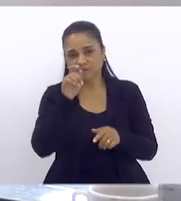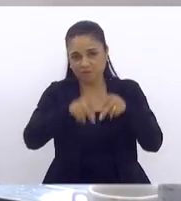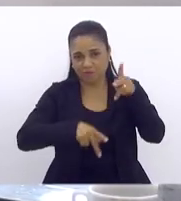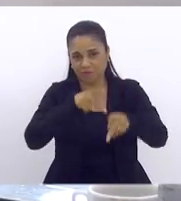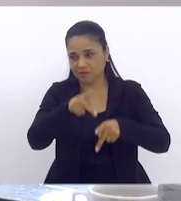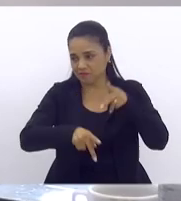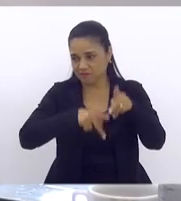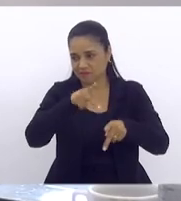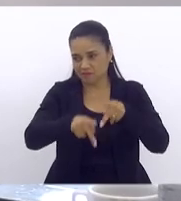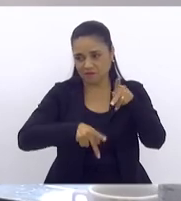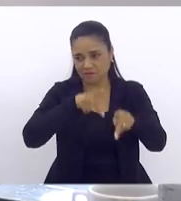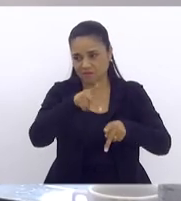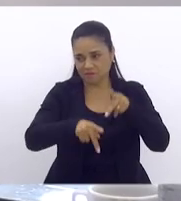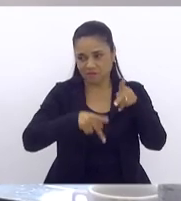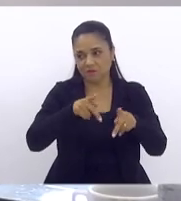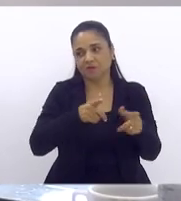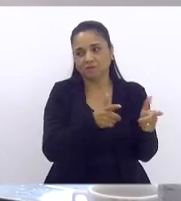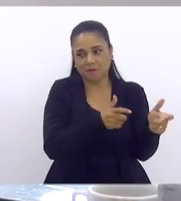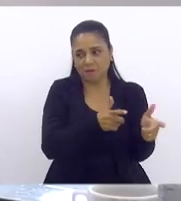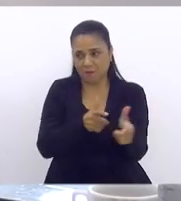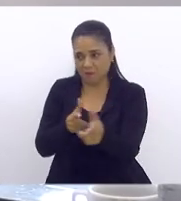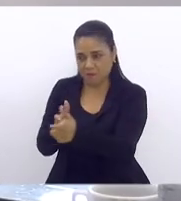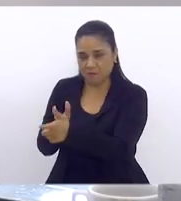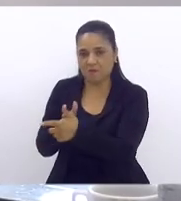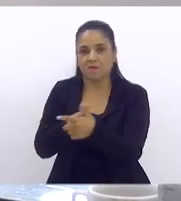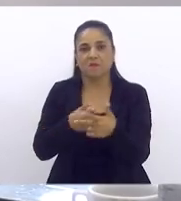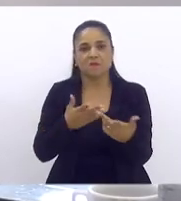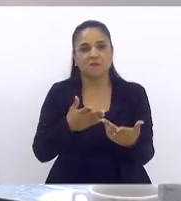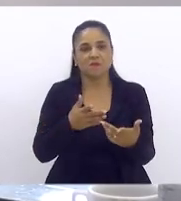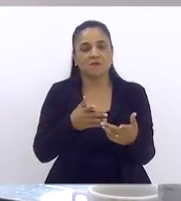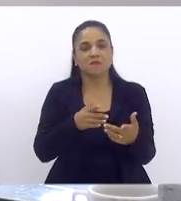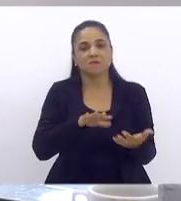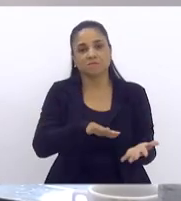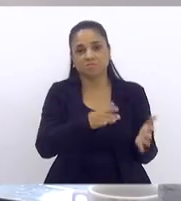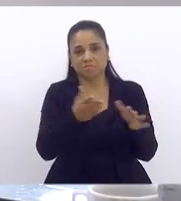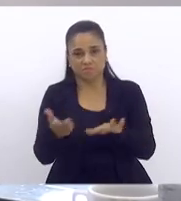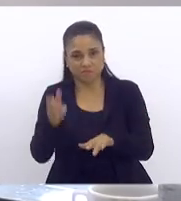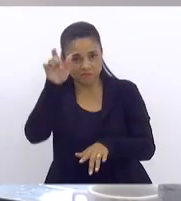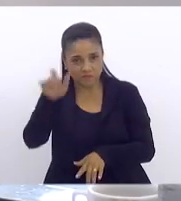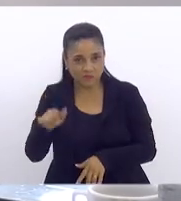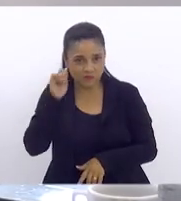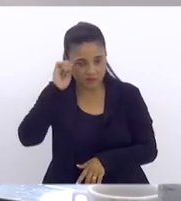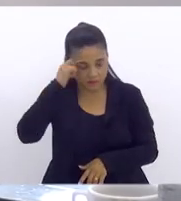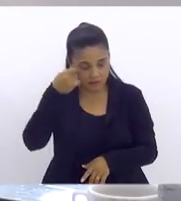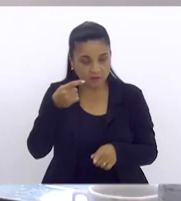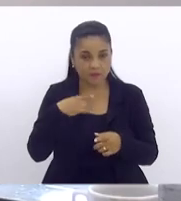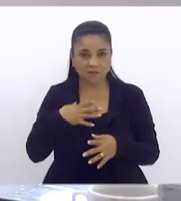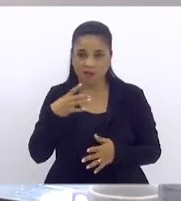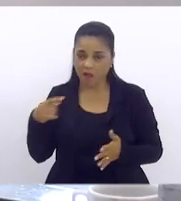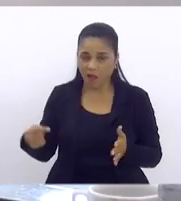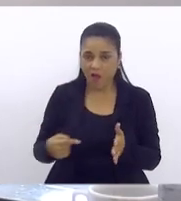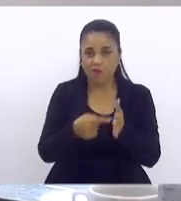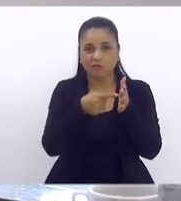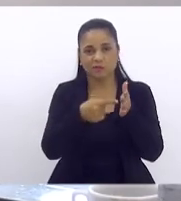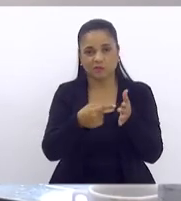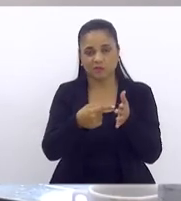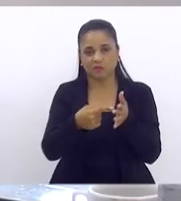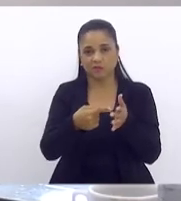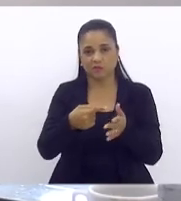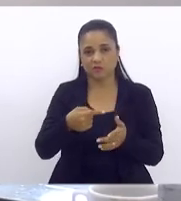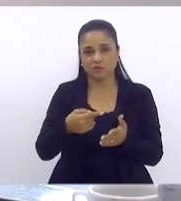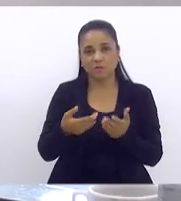de vitimização como essas, enfim, de acusações indevidas baseadas em provas que